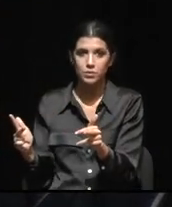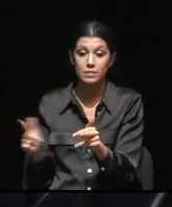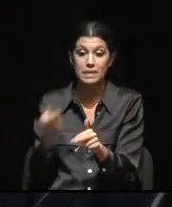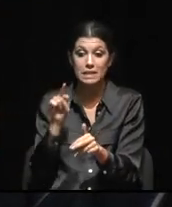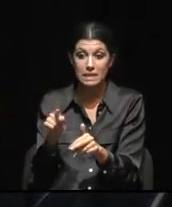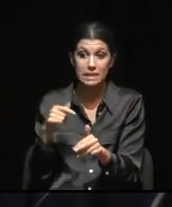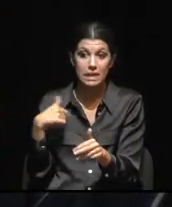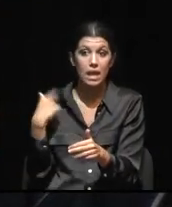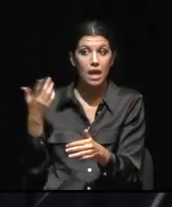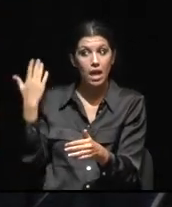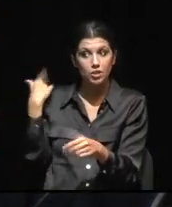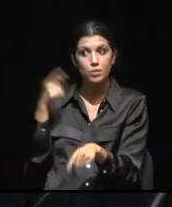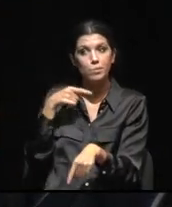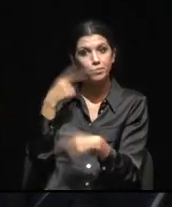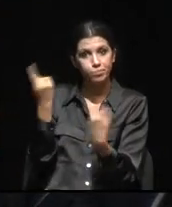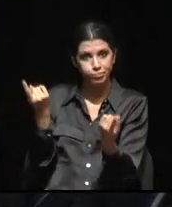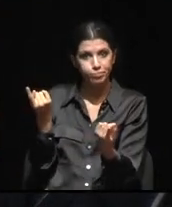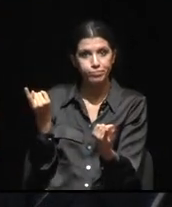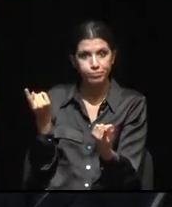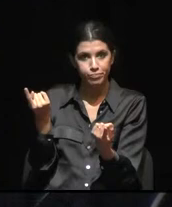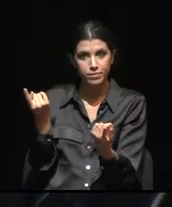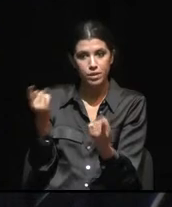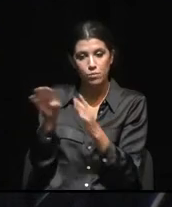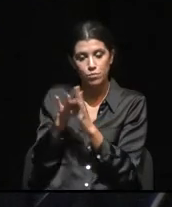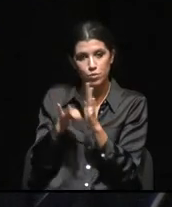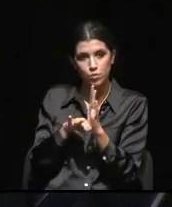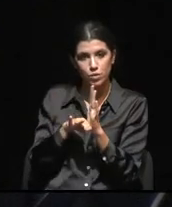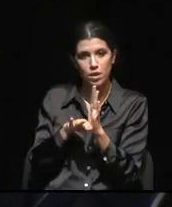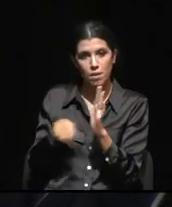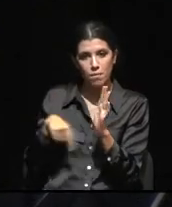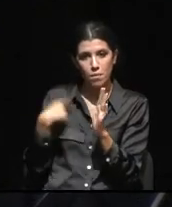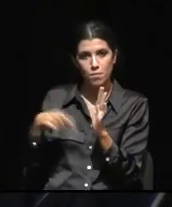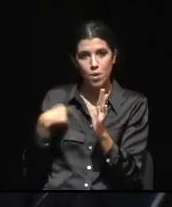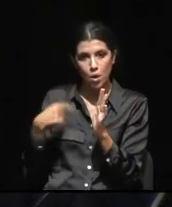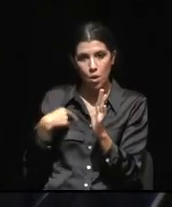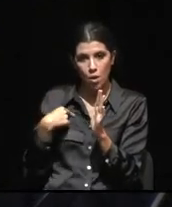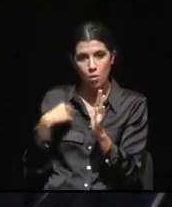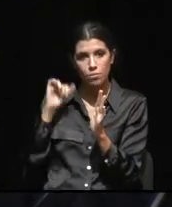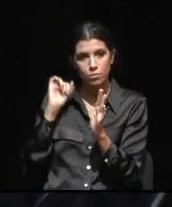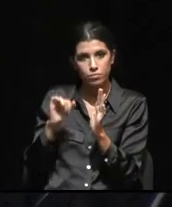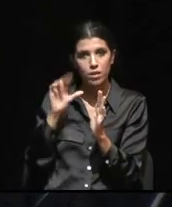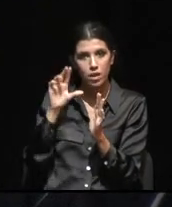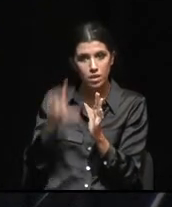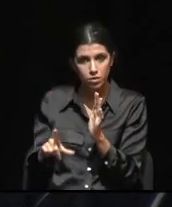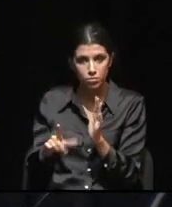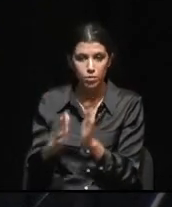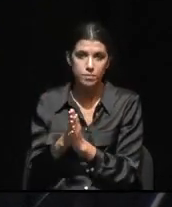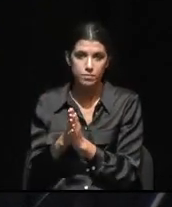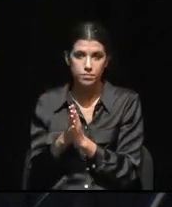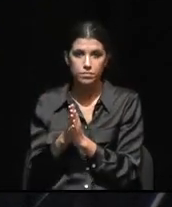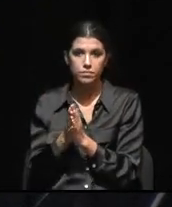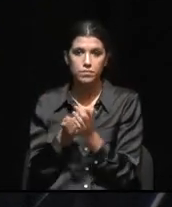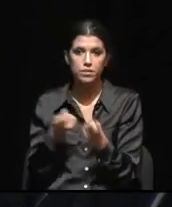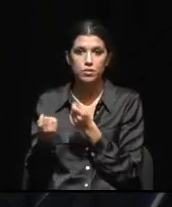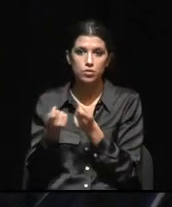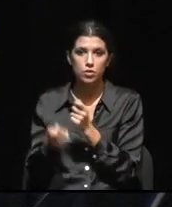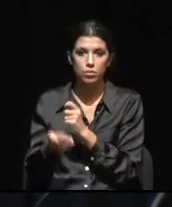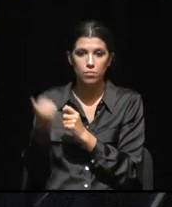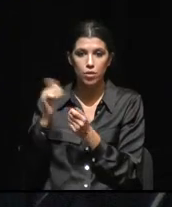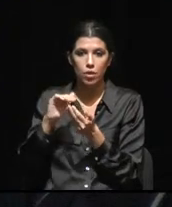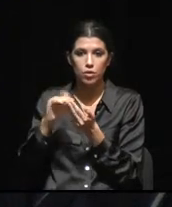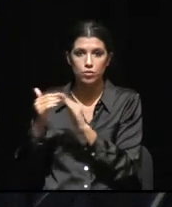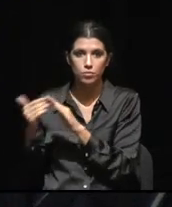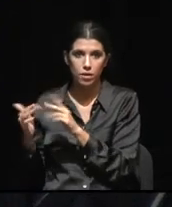e que até anunciou publicamente no seu programa eleitoral para Lisboa melhor gestão dos bairros